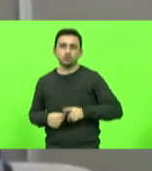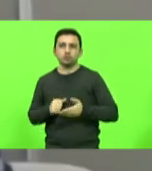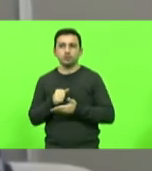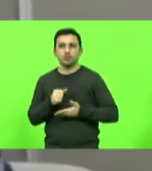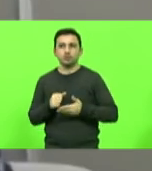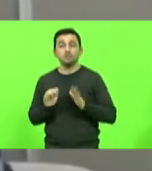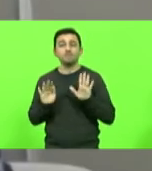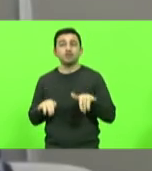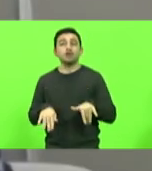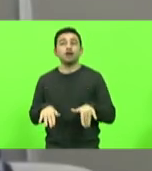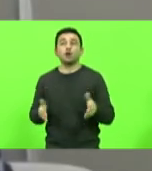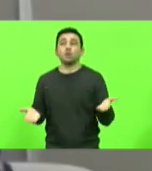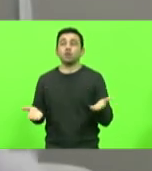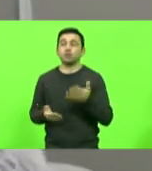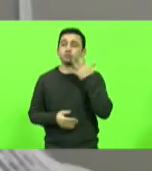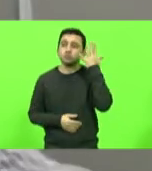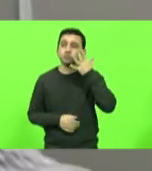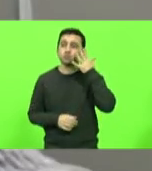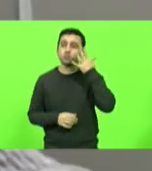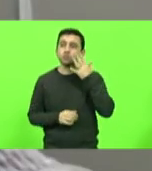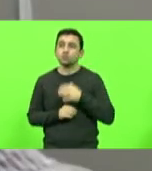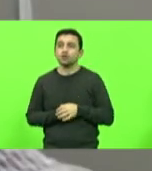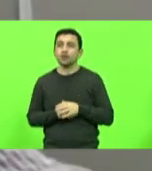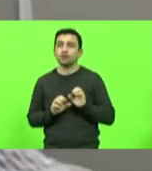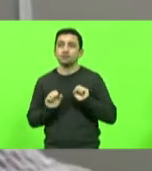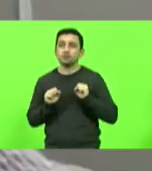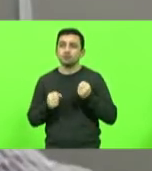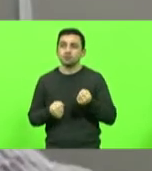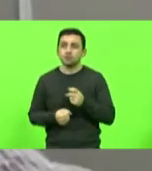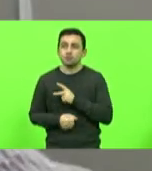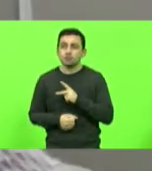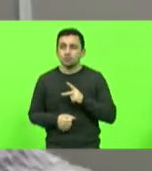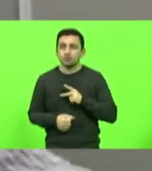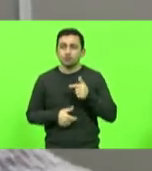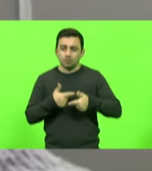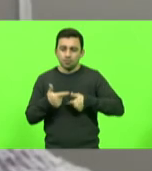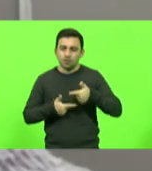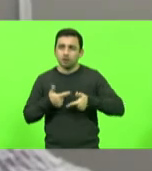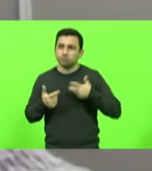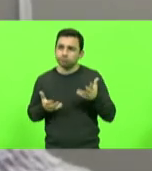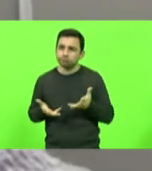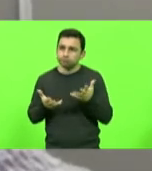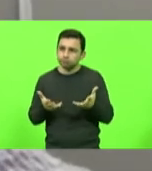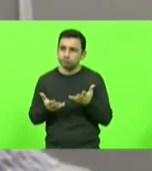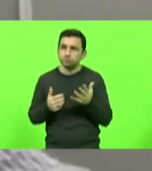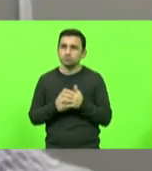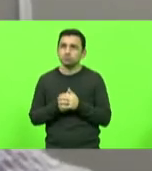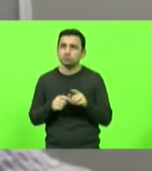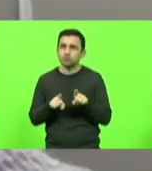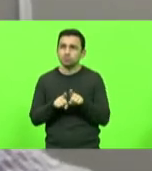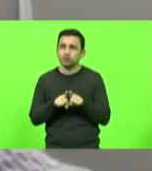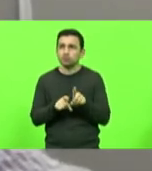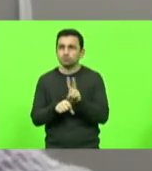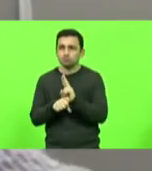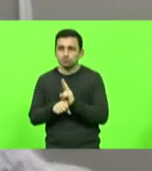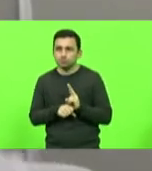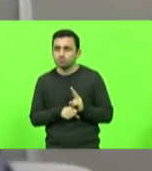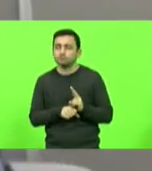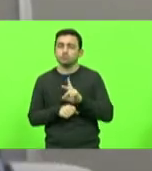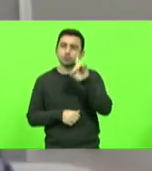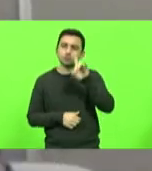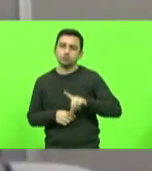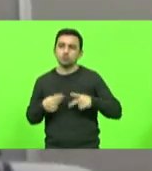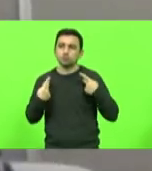finalizar, a Defensoria, por atuar então na promoção e proteção dos direitos humanos,